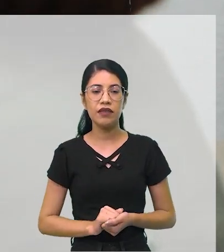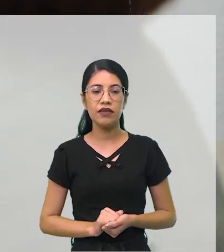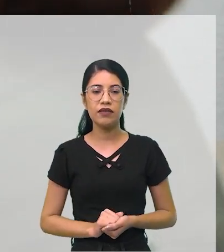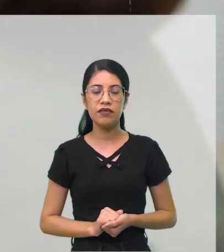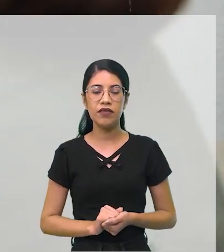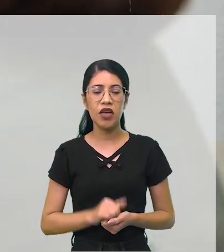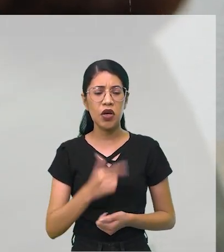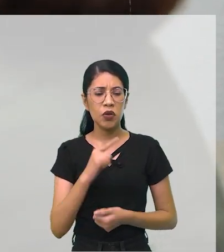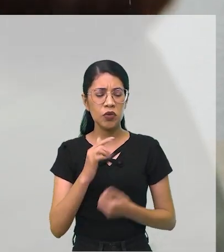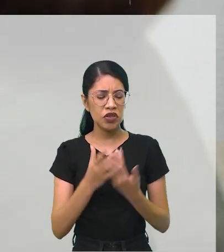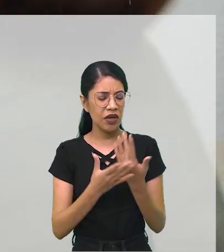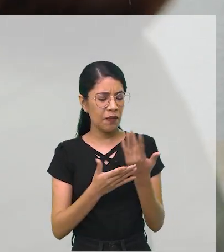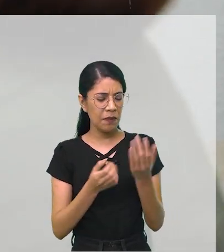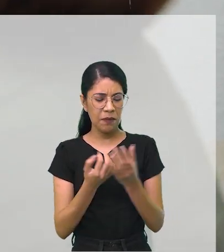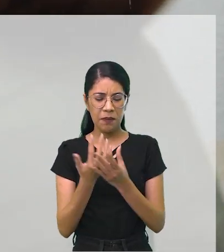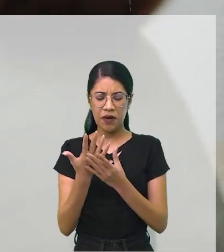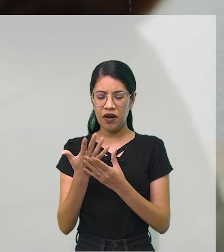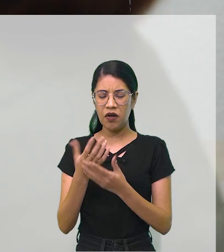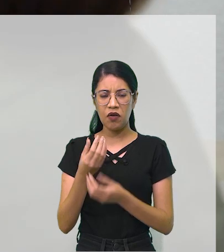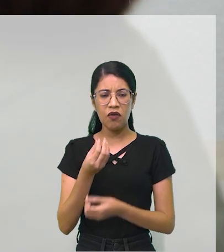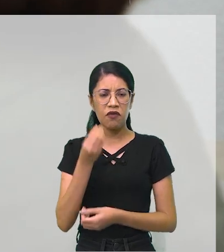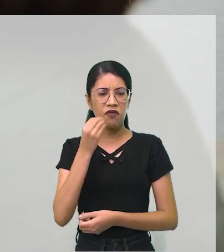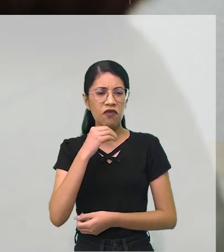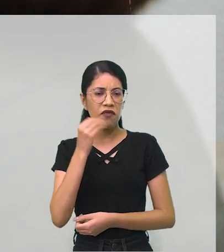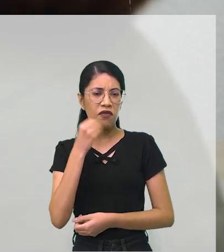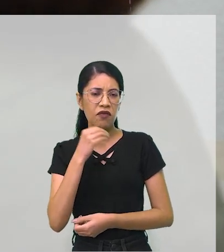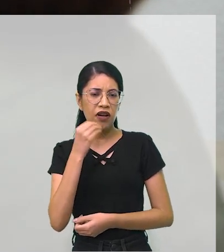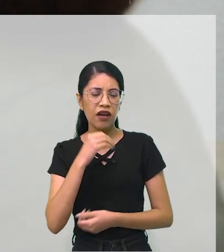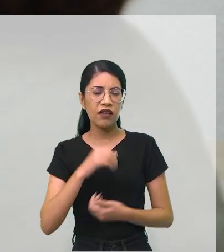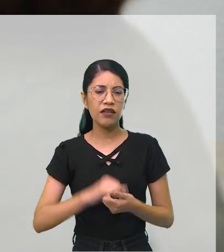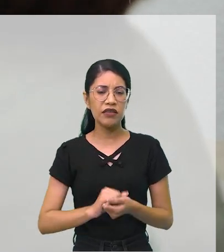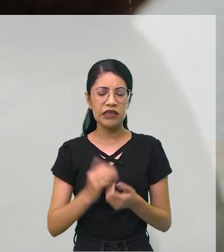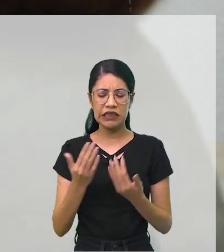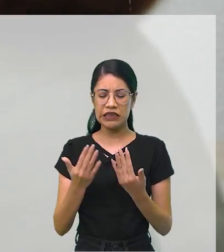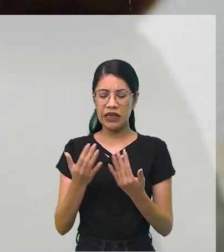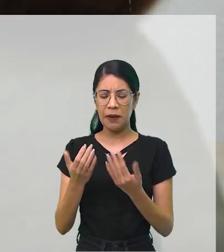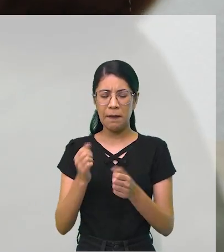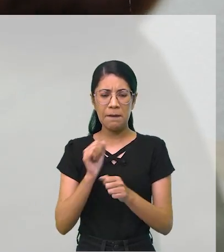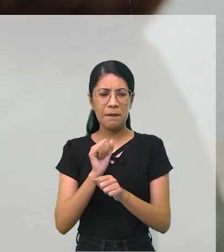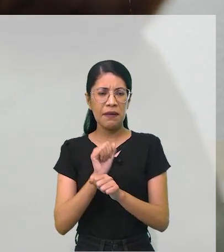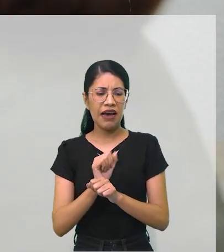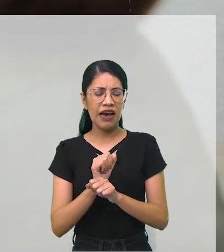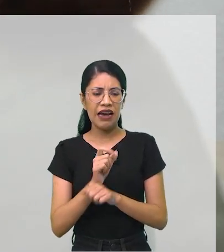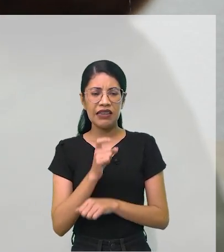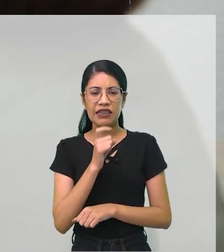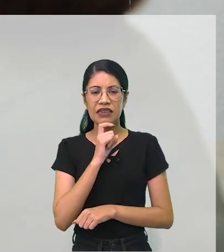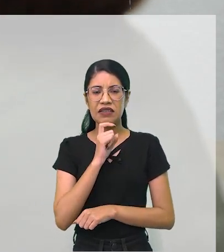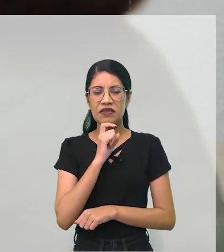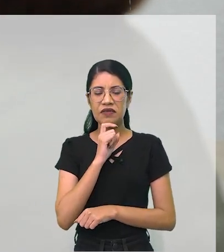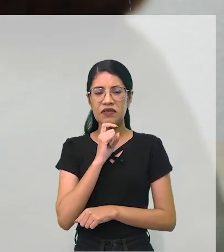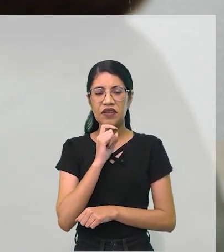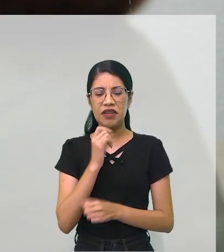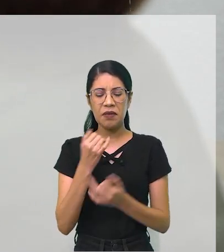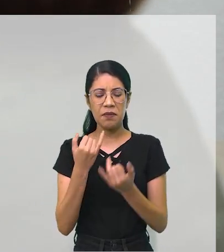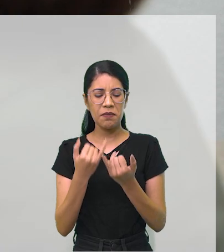Eu não tinha essas mãos tão sem força, tão paradas e frias e